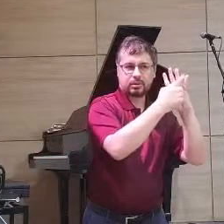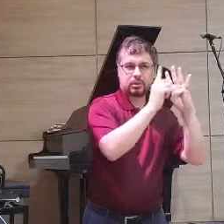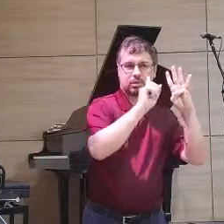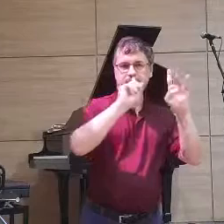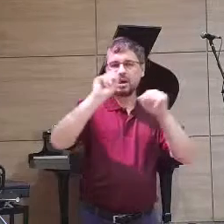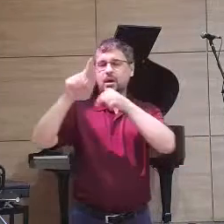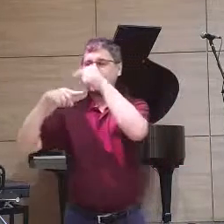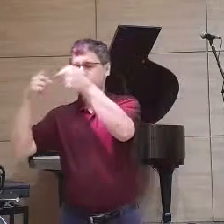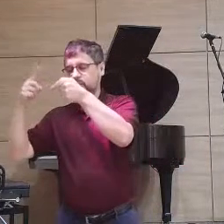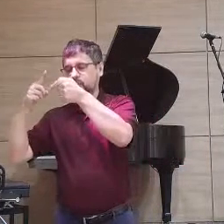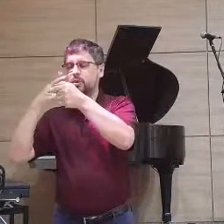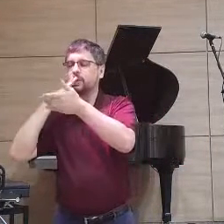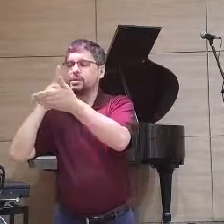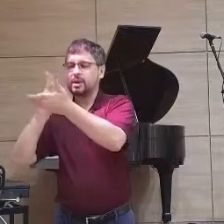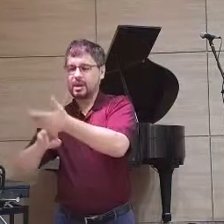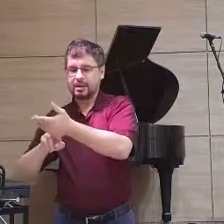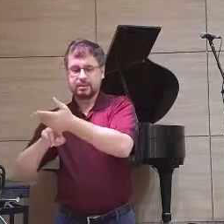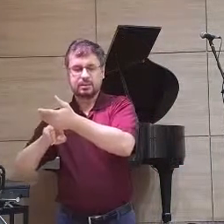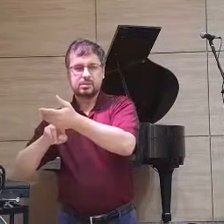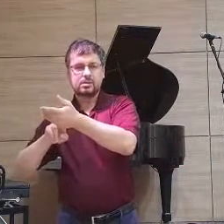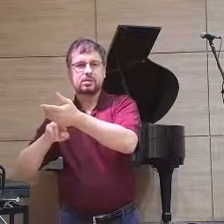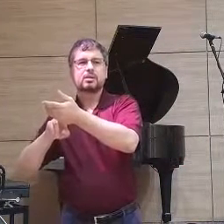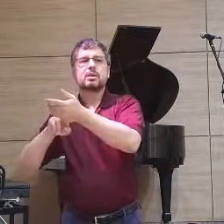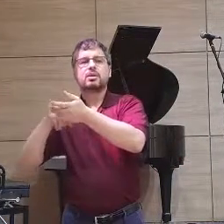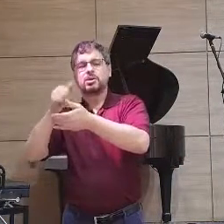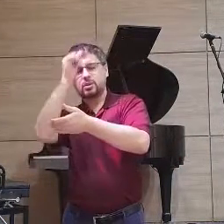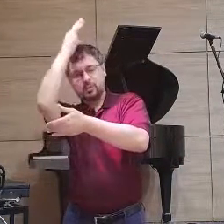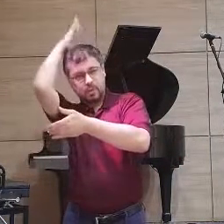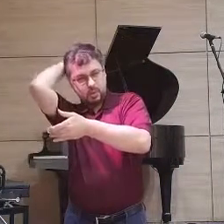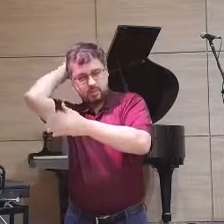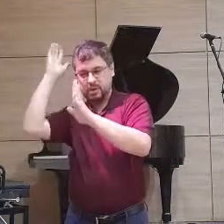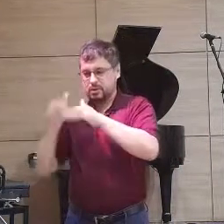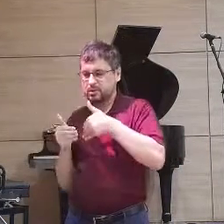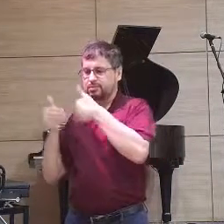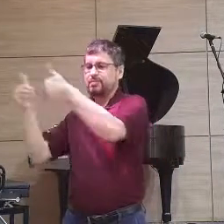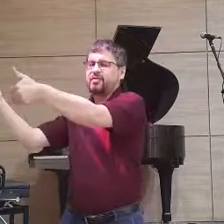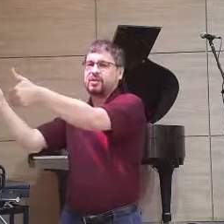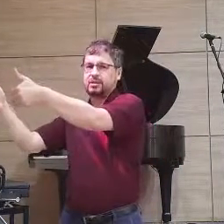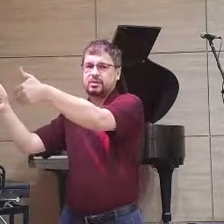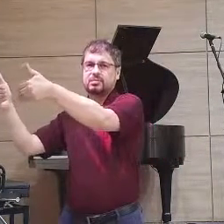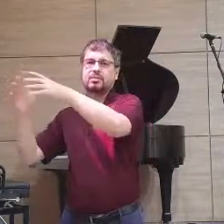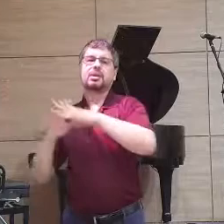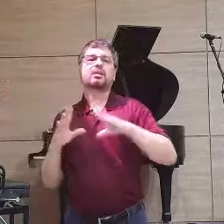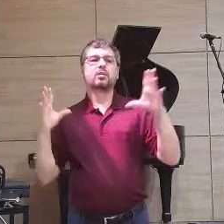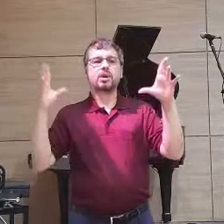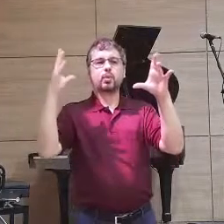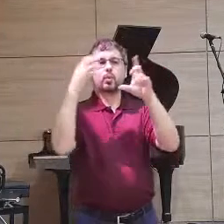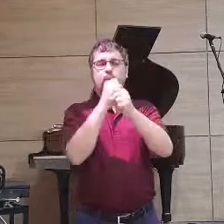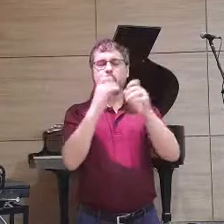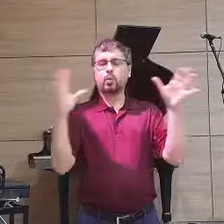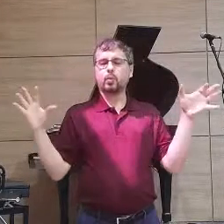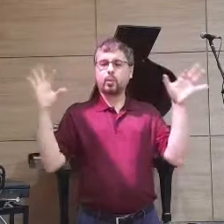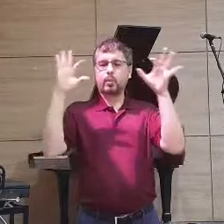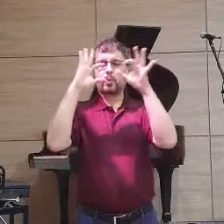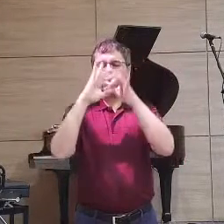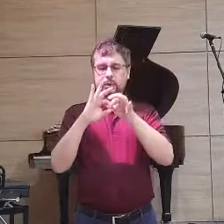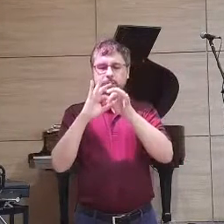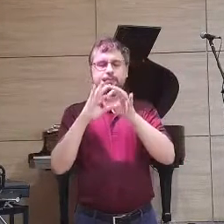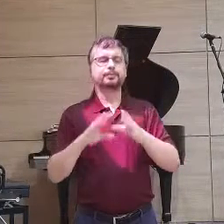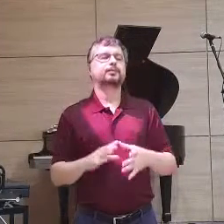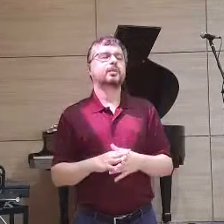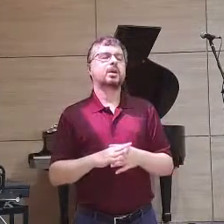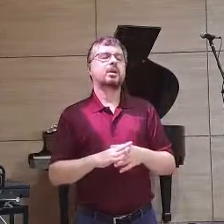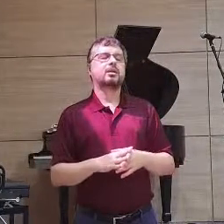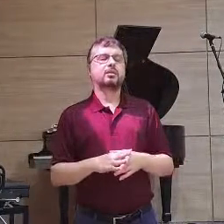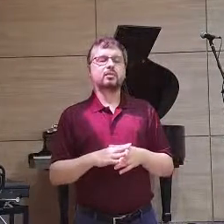ser capturada no nosso coração Vimos a semana passada Quem foi o autor da carga do livro Evangelista